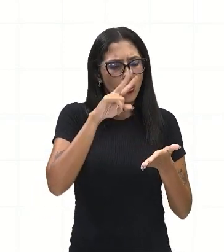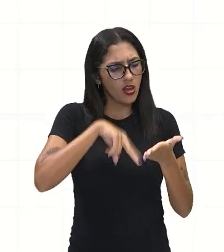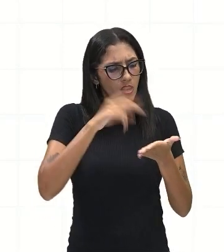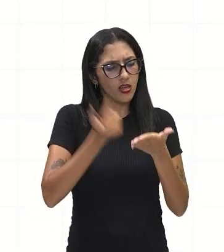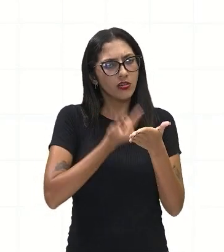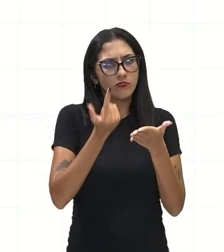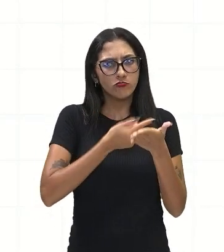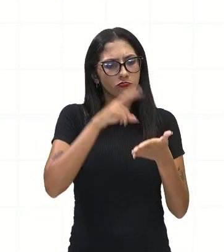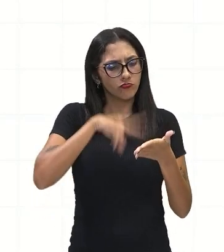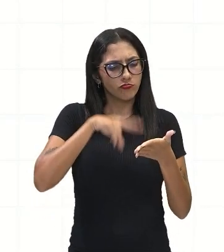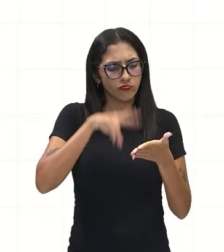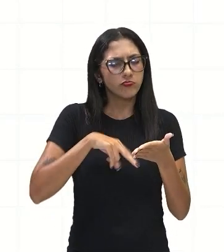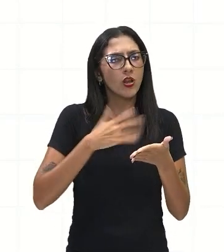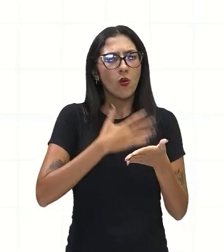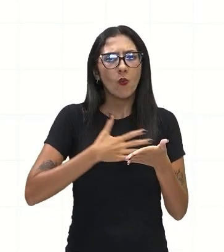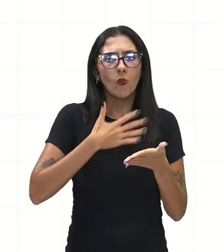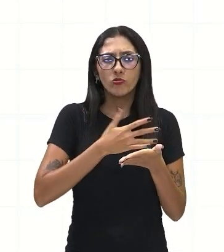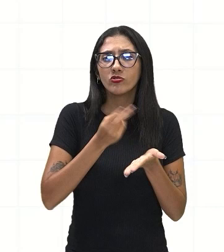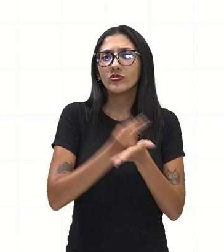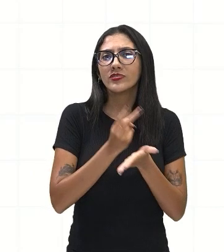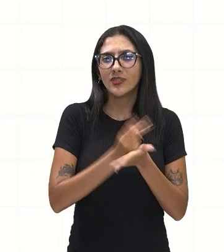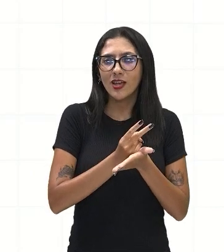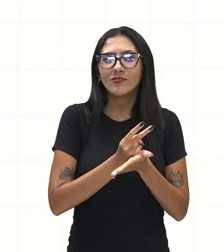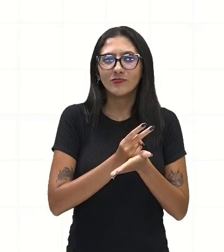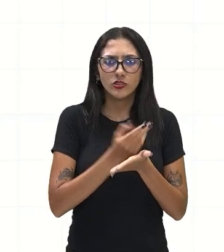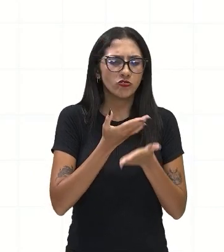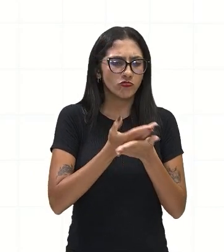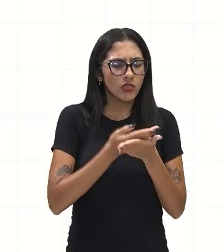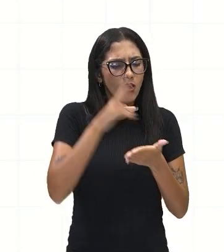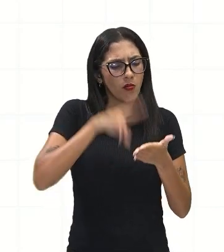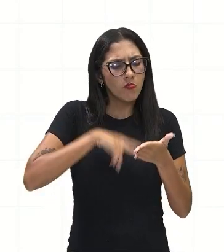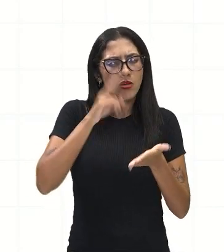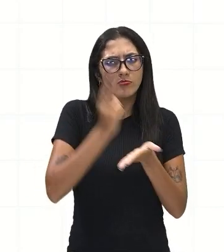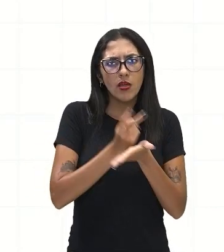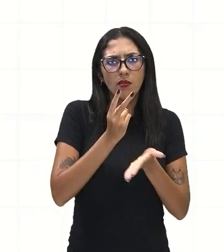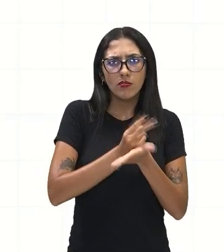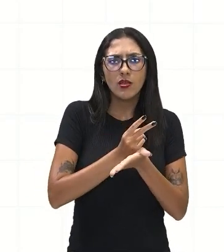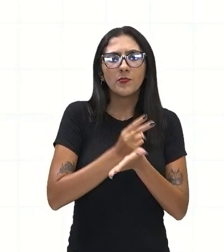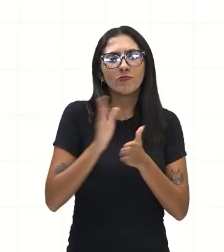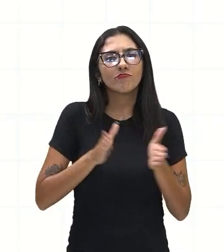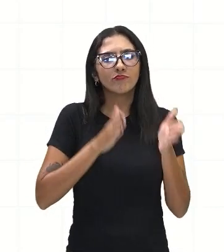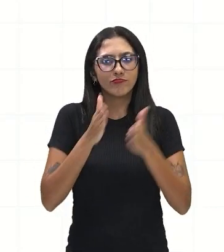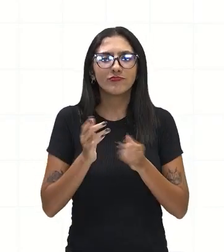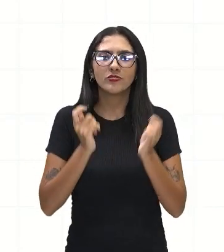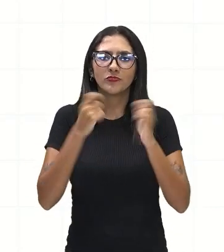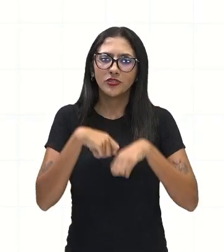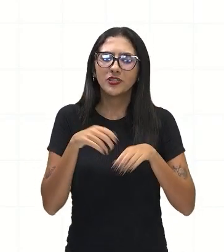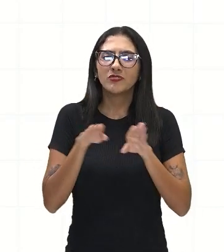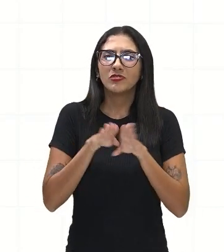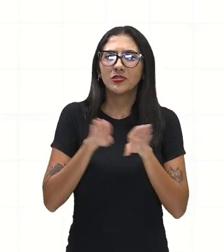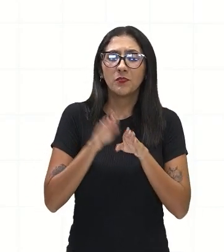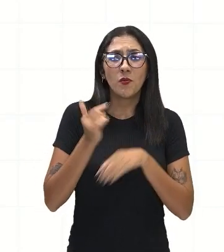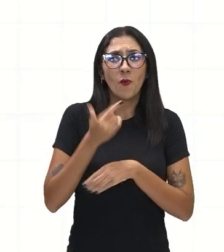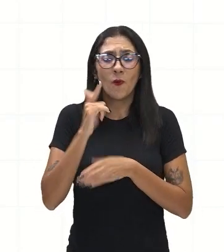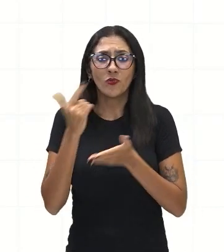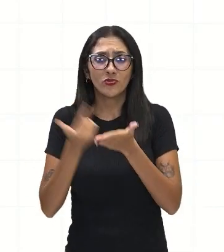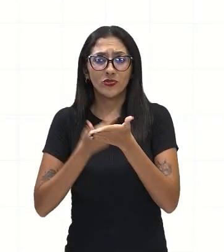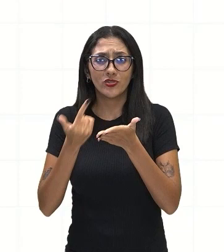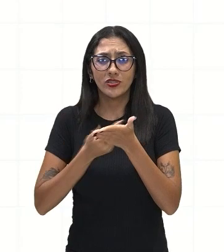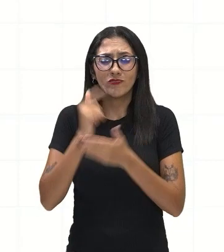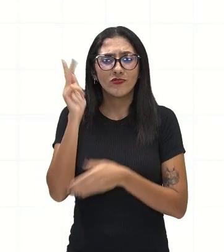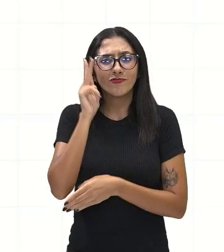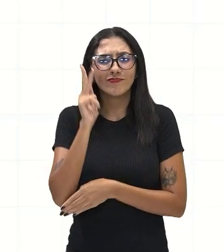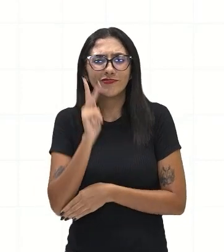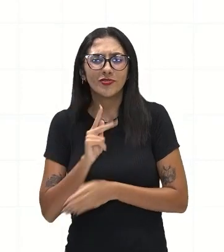né? Então, ela sempre gostou muito de livro, porque além de ter lido e estudado nos livros escolares, ela leu, além deles, livros de